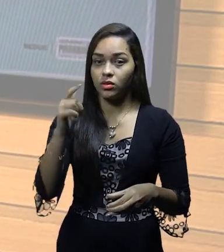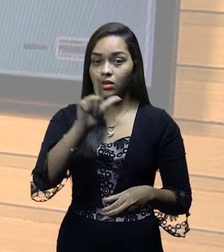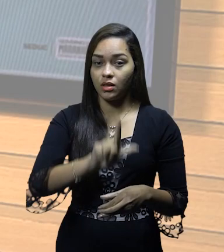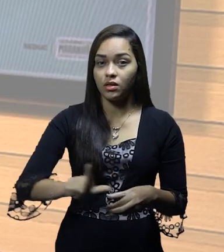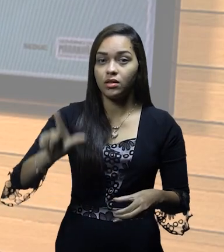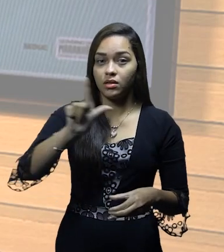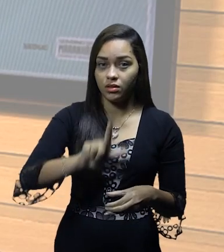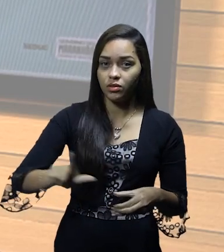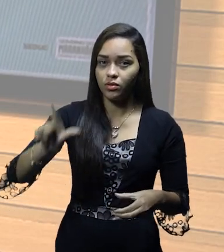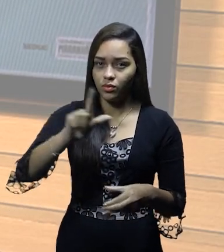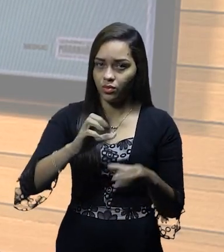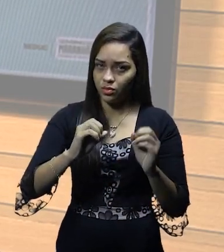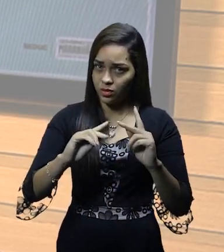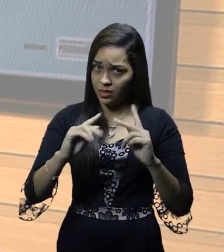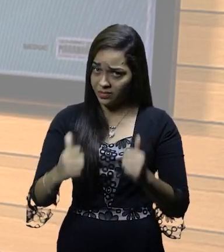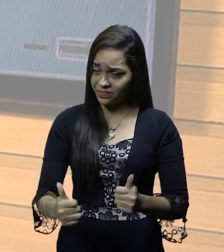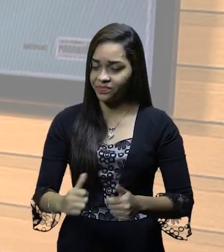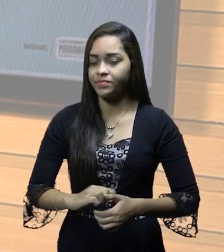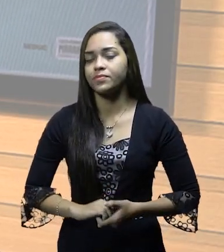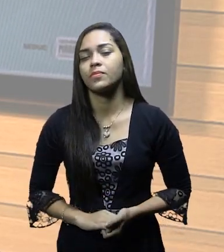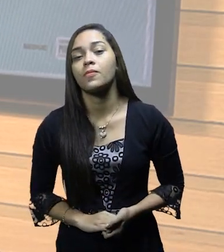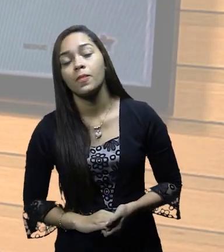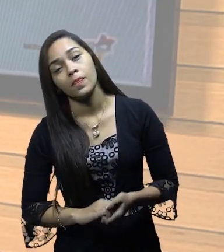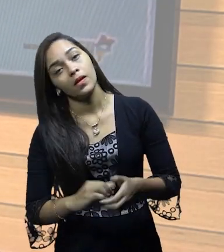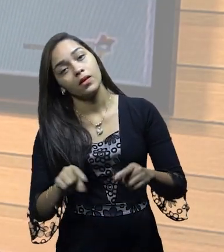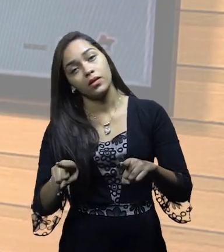da história da literatura e da história em si.